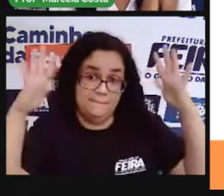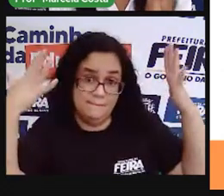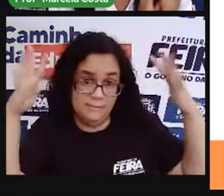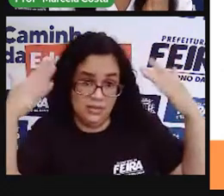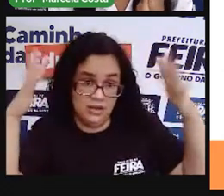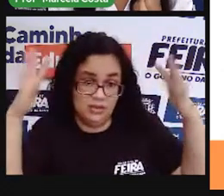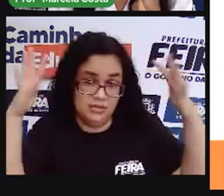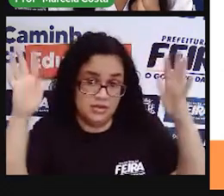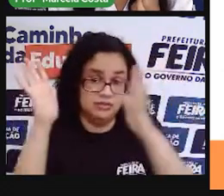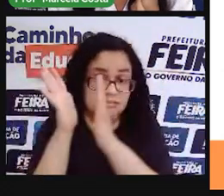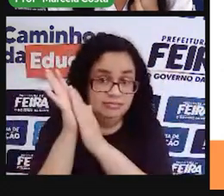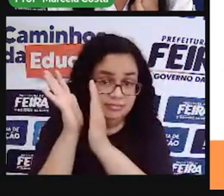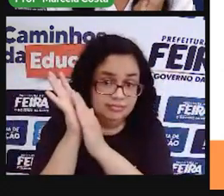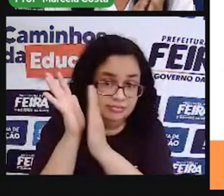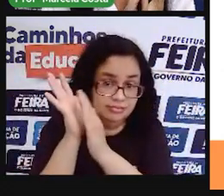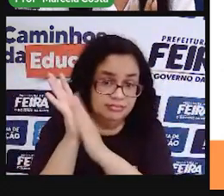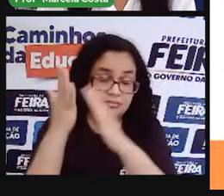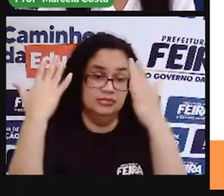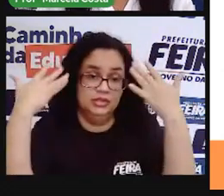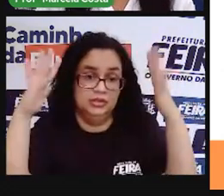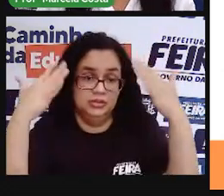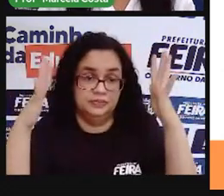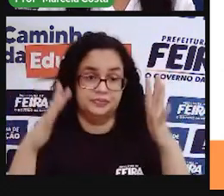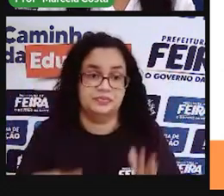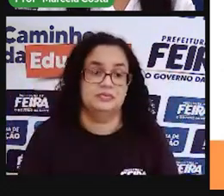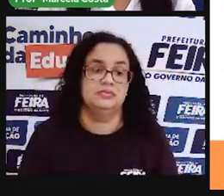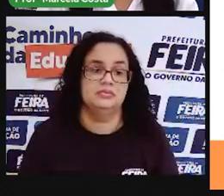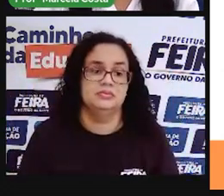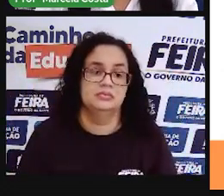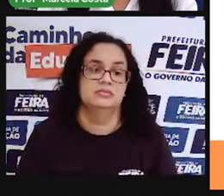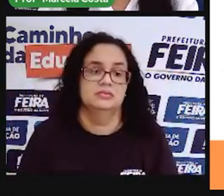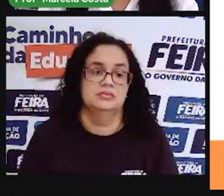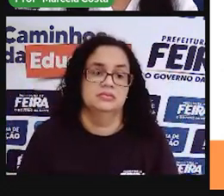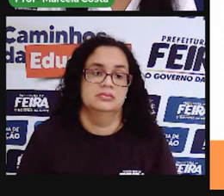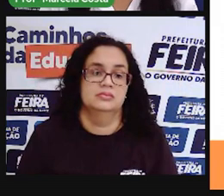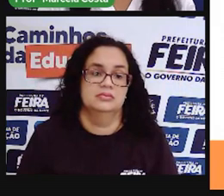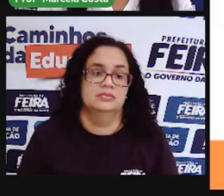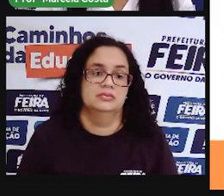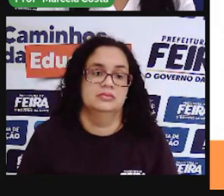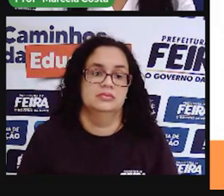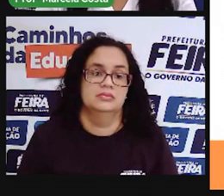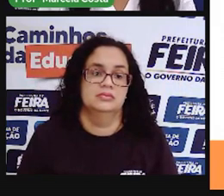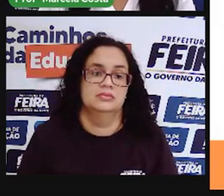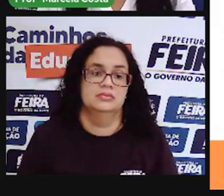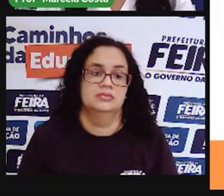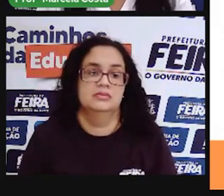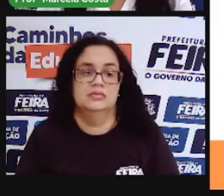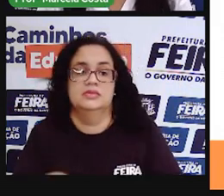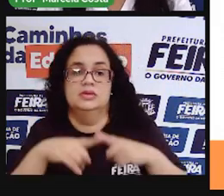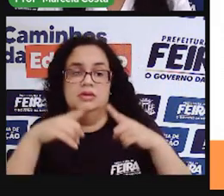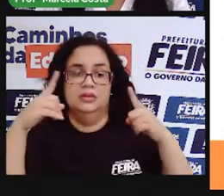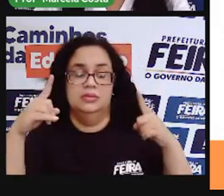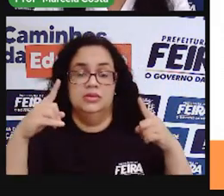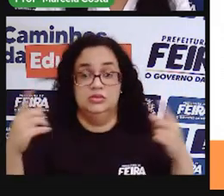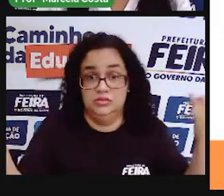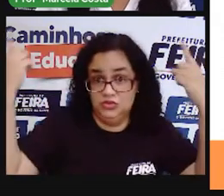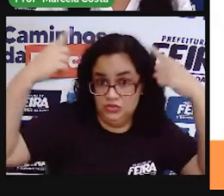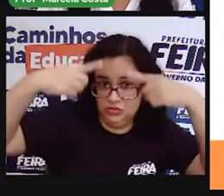parabéns, ó, muito bem. Se não acertou, não se preocupe, que ainda vai ter outras perguntas do nosso desafio.